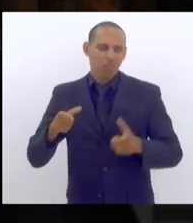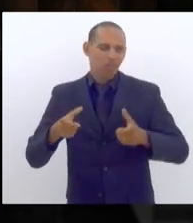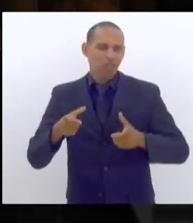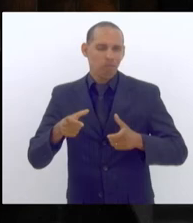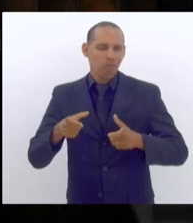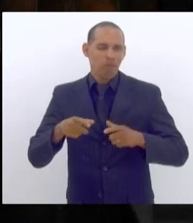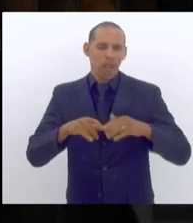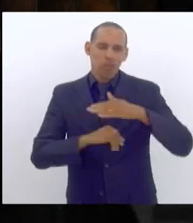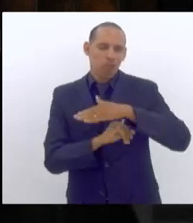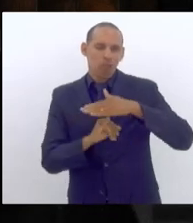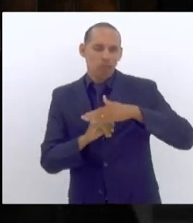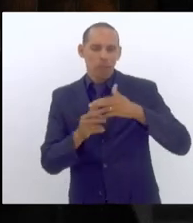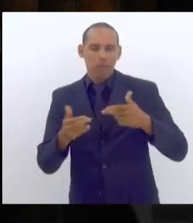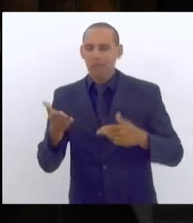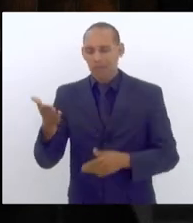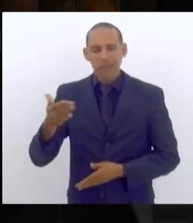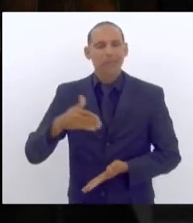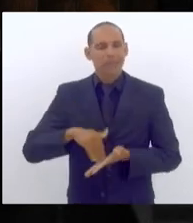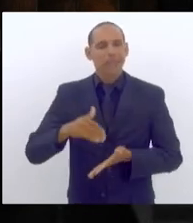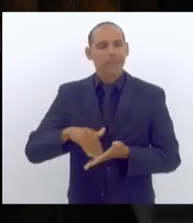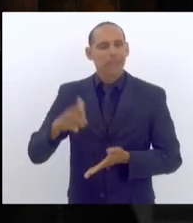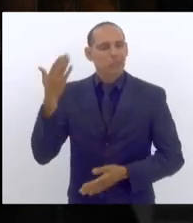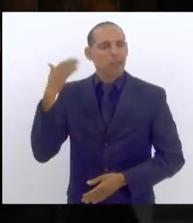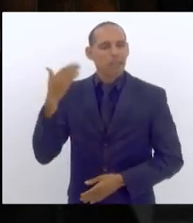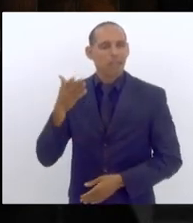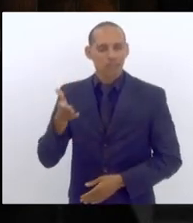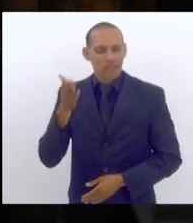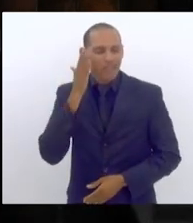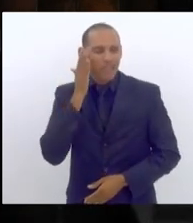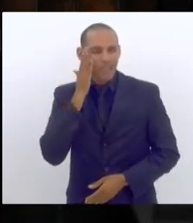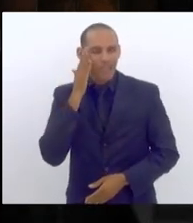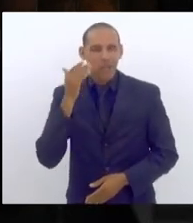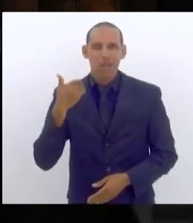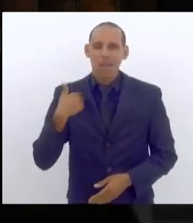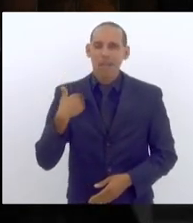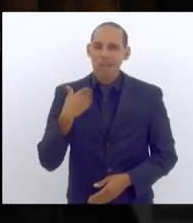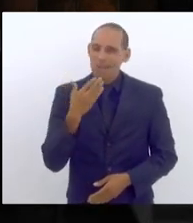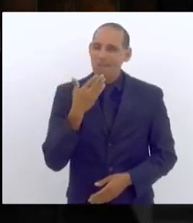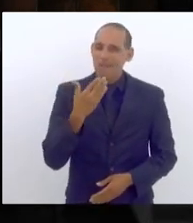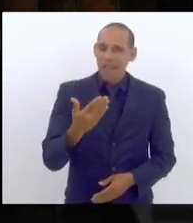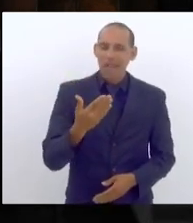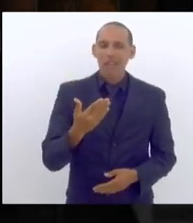bem isso, que foi secretário, e aqui eu peço a palavra, te vendo aqui, até para